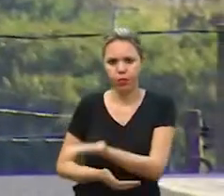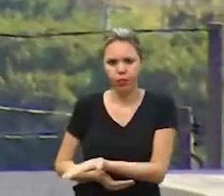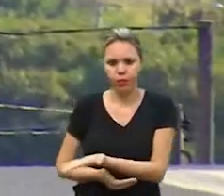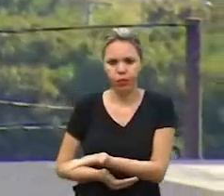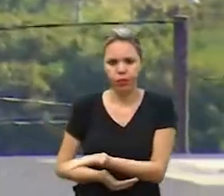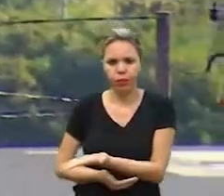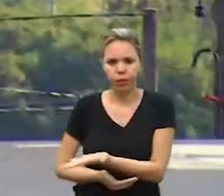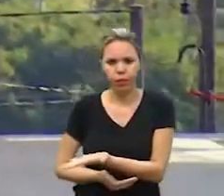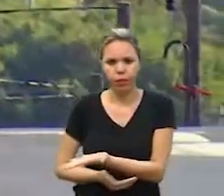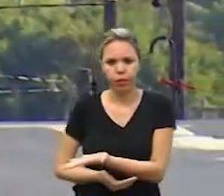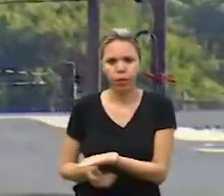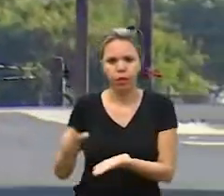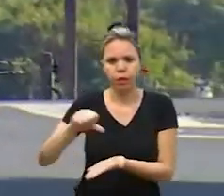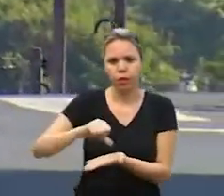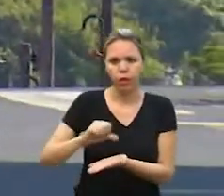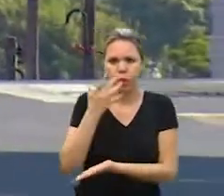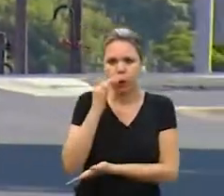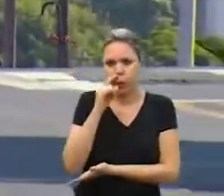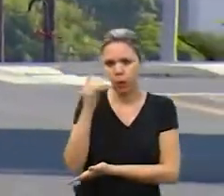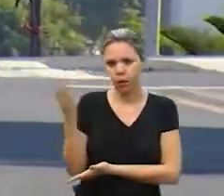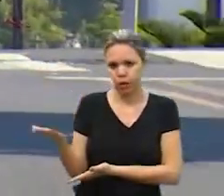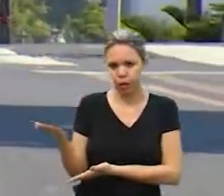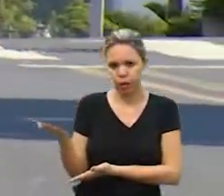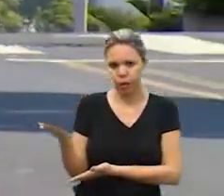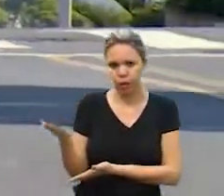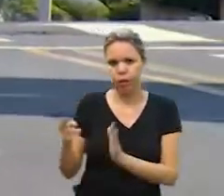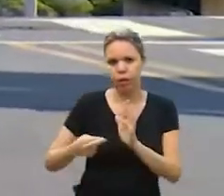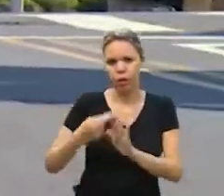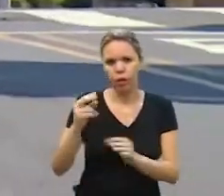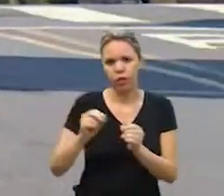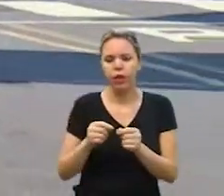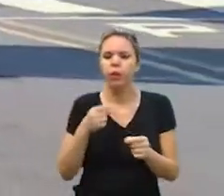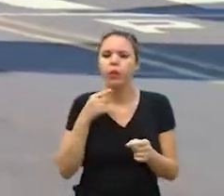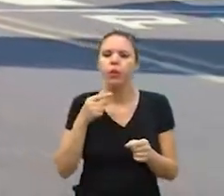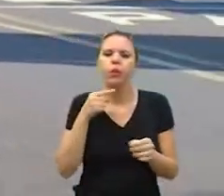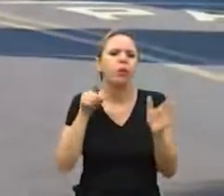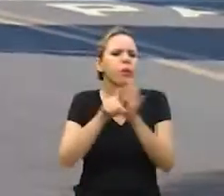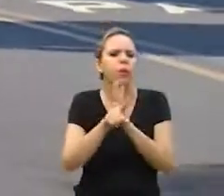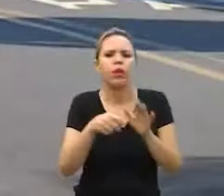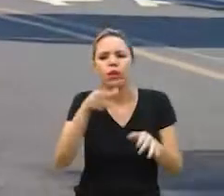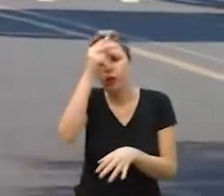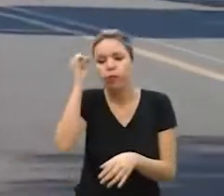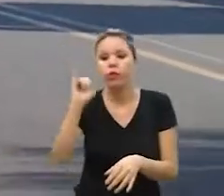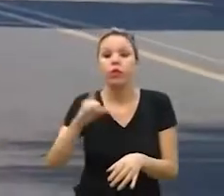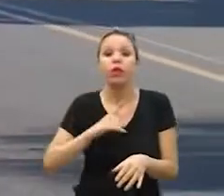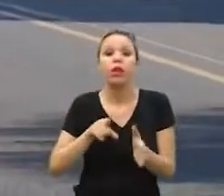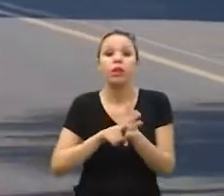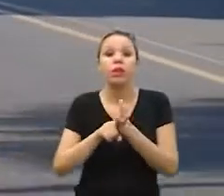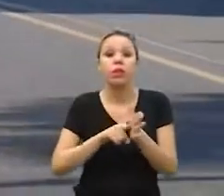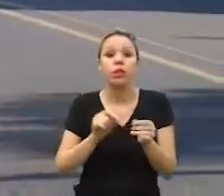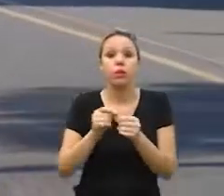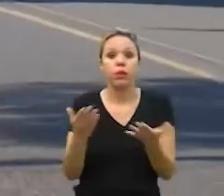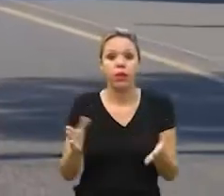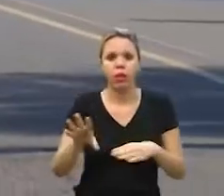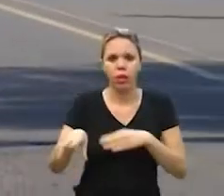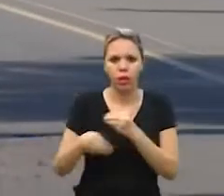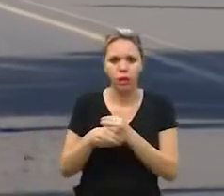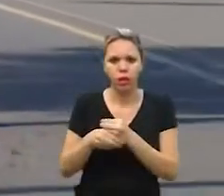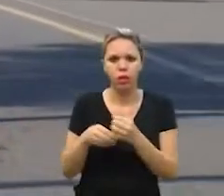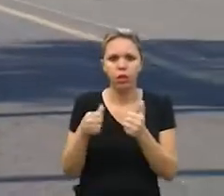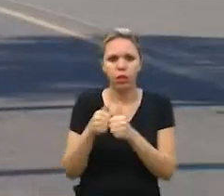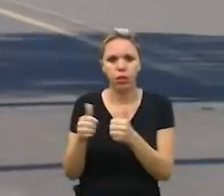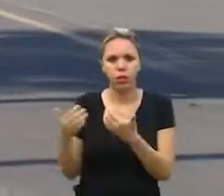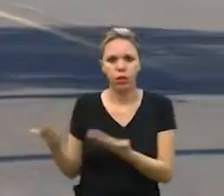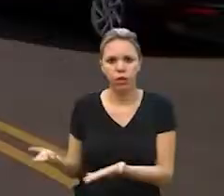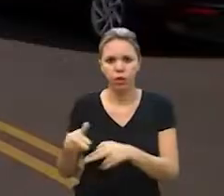bairro. O Jardim Rosalina fica no distrito do Ouro Verde. No requerimento, a gente questiona a Prefeitura se já há estudos para que faça a implantação